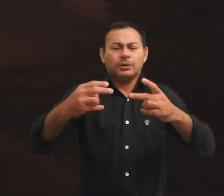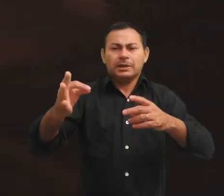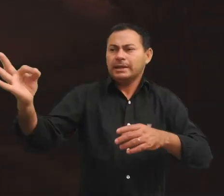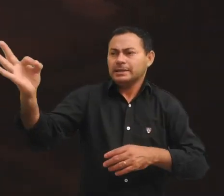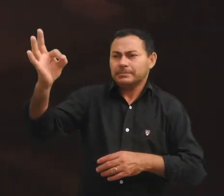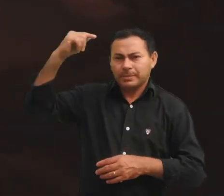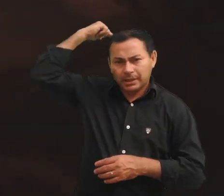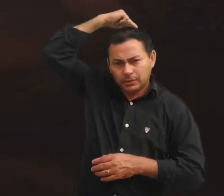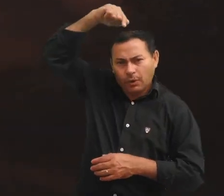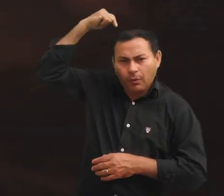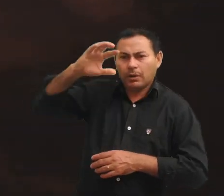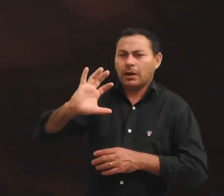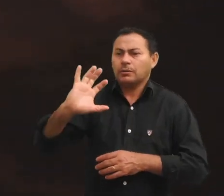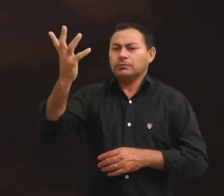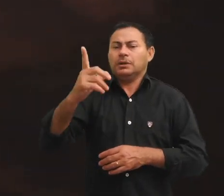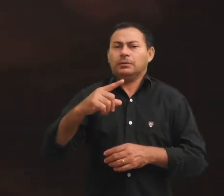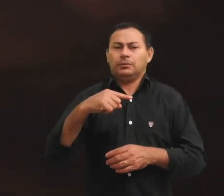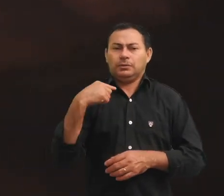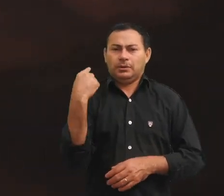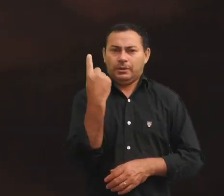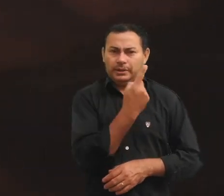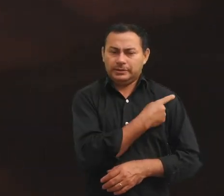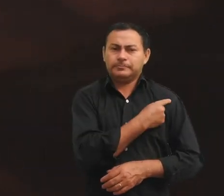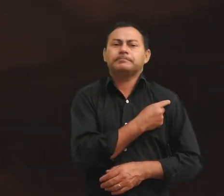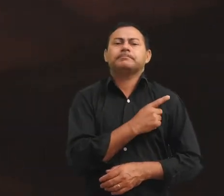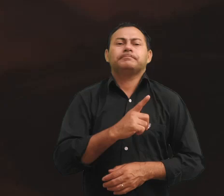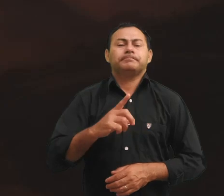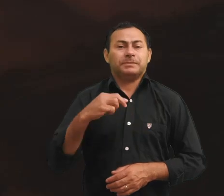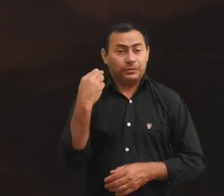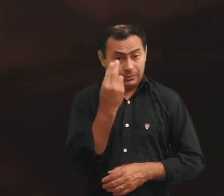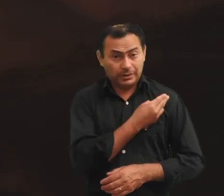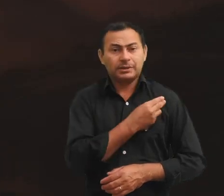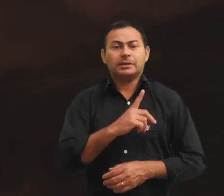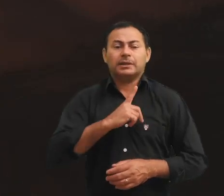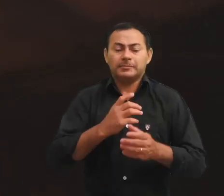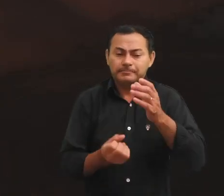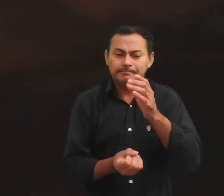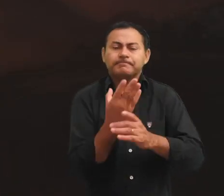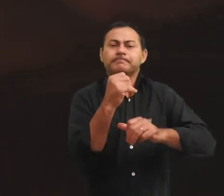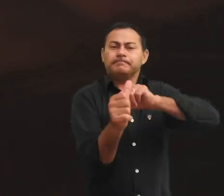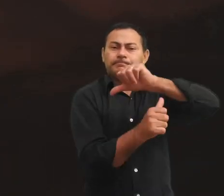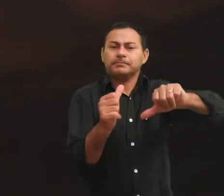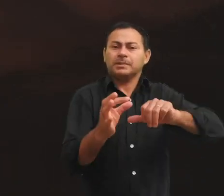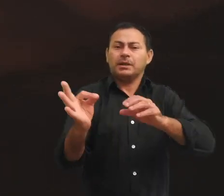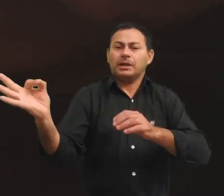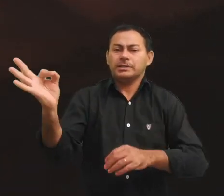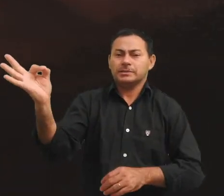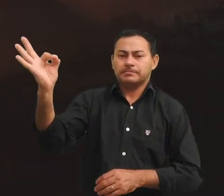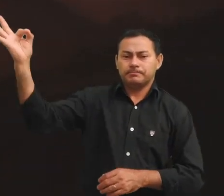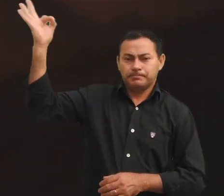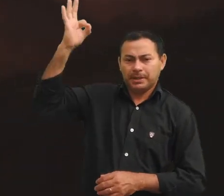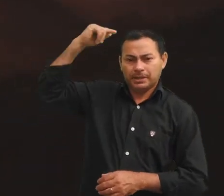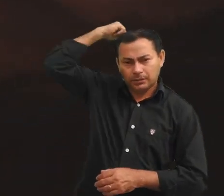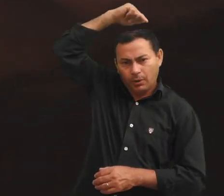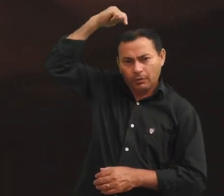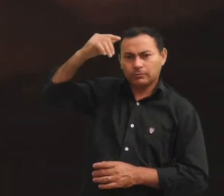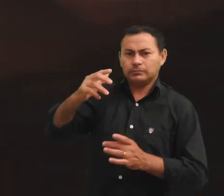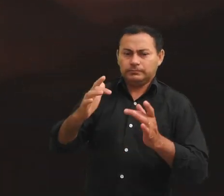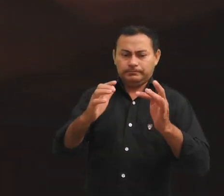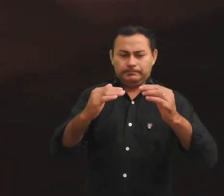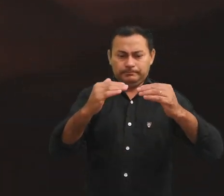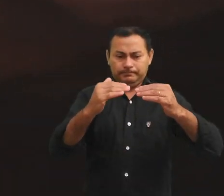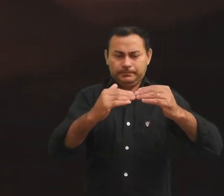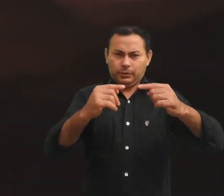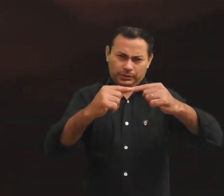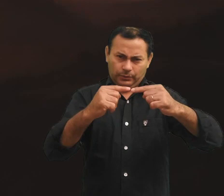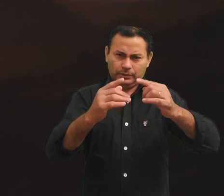ensino, algo espiritual acontecerá conosco. Haverá uma recriação espiritual.